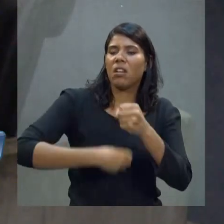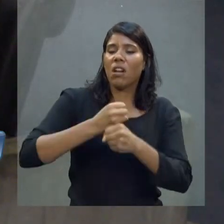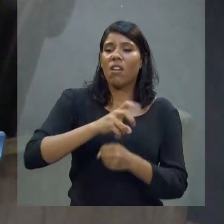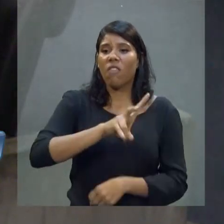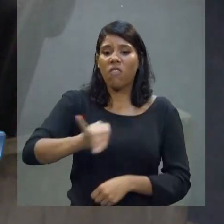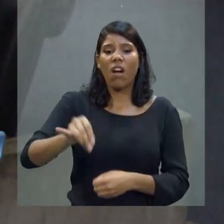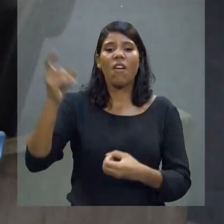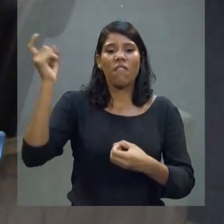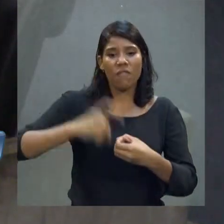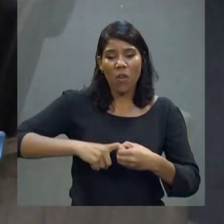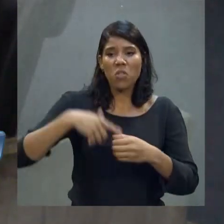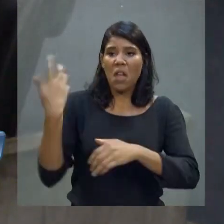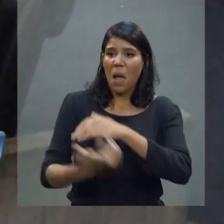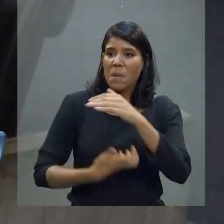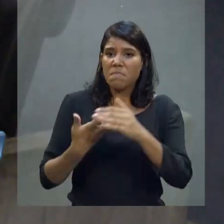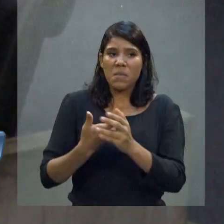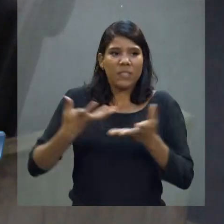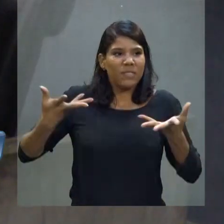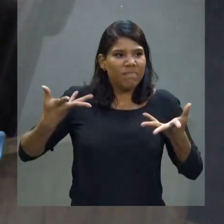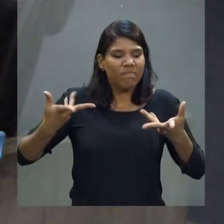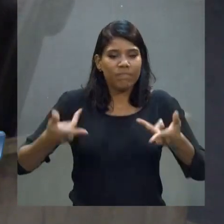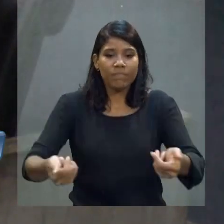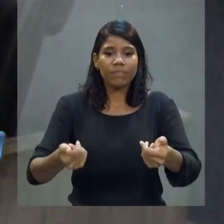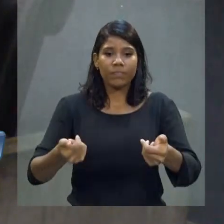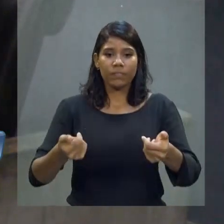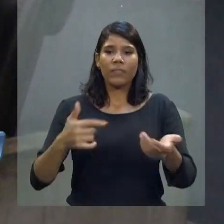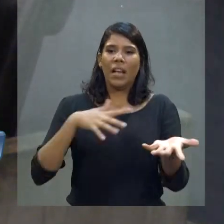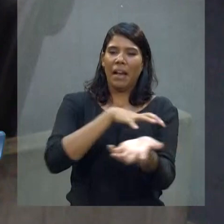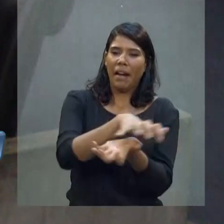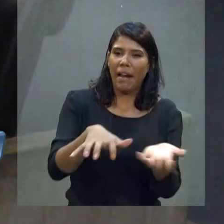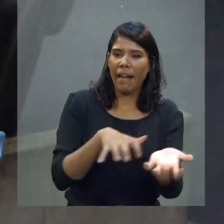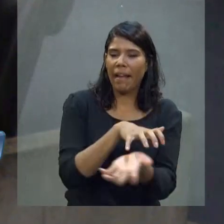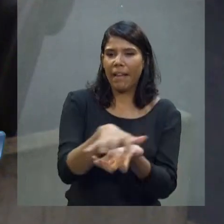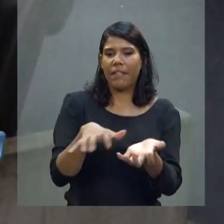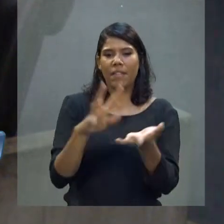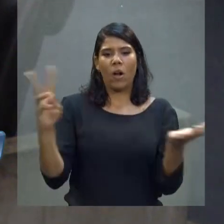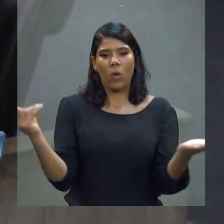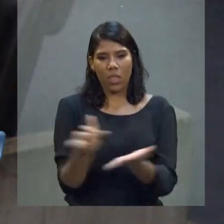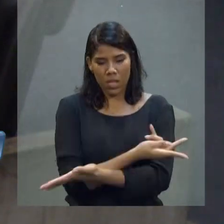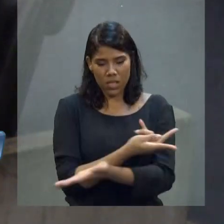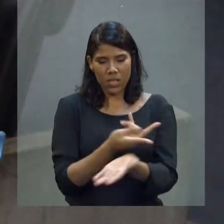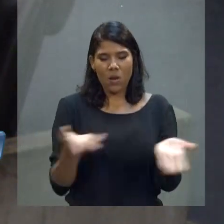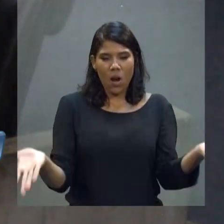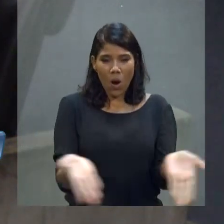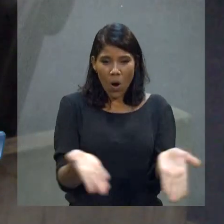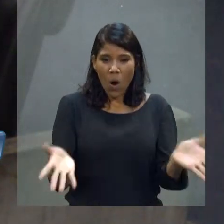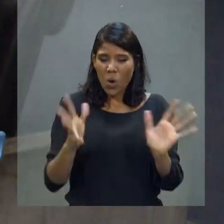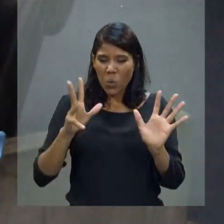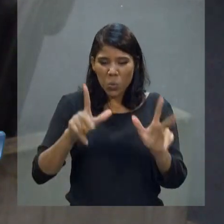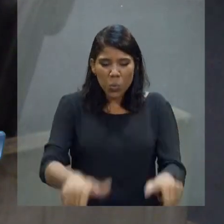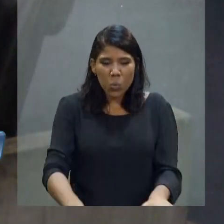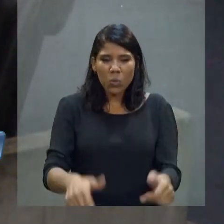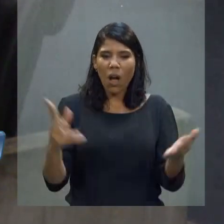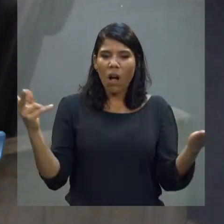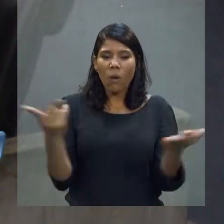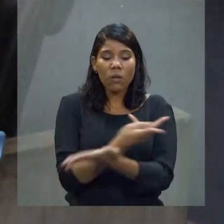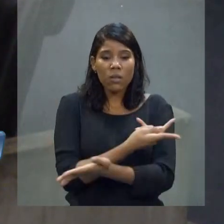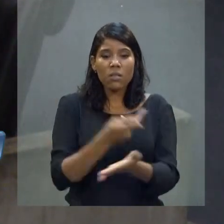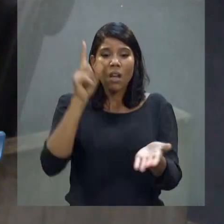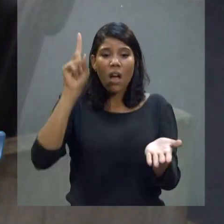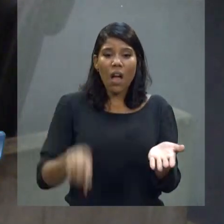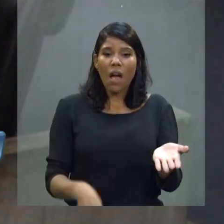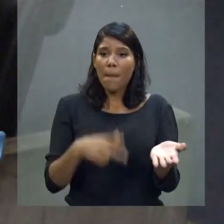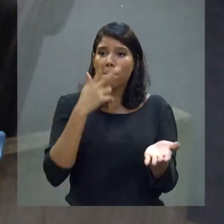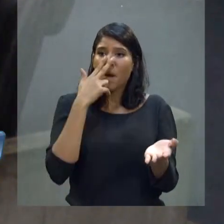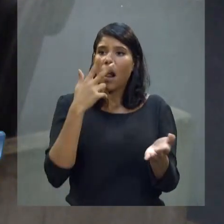em petróleo. Essas greves que estão acontecendo, tudo isso que está acontecendo, é